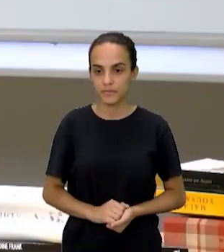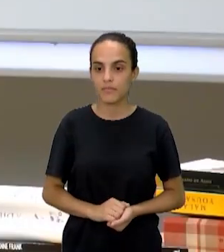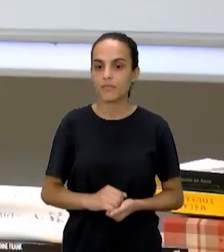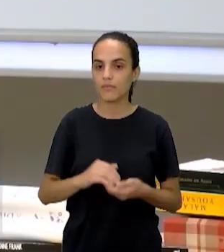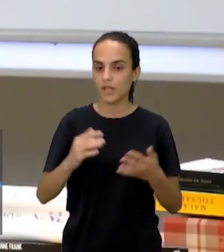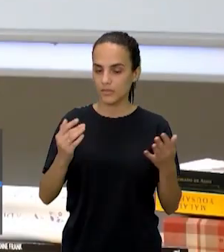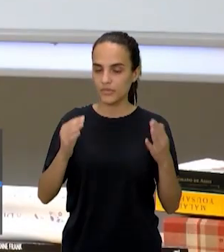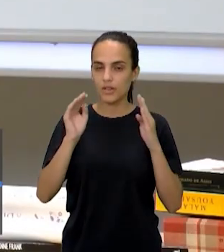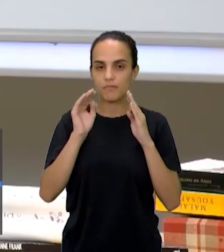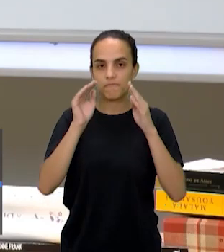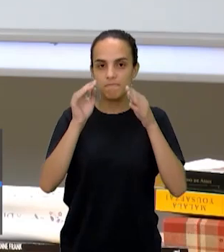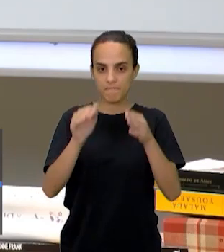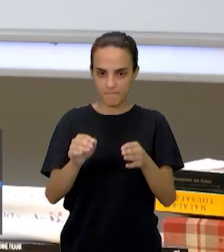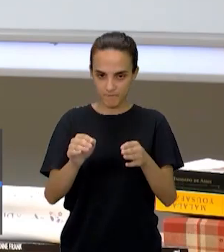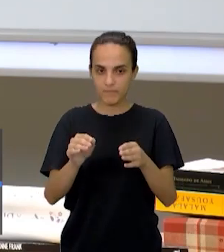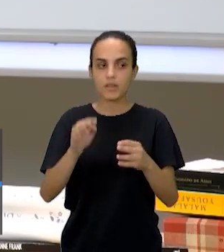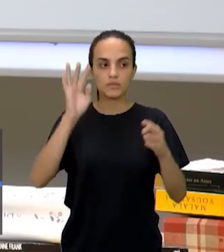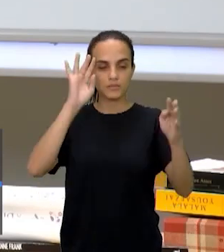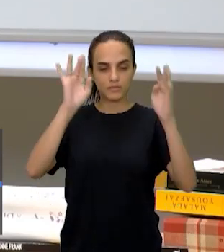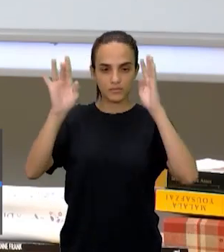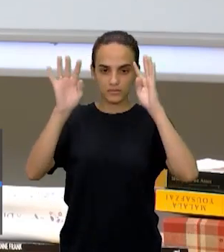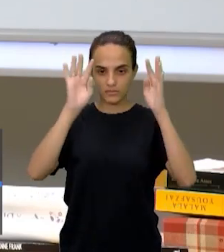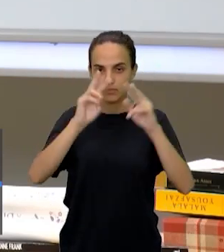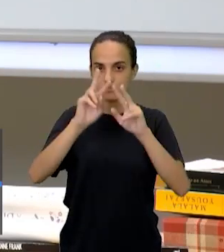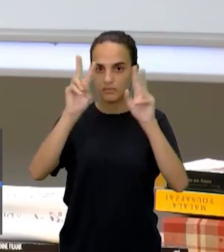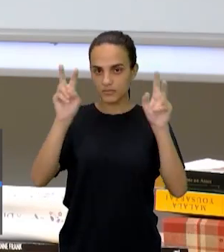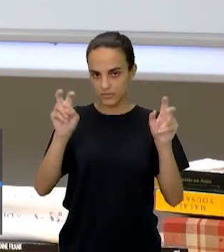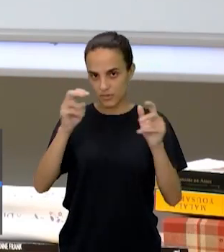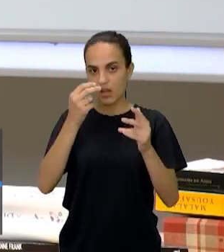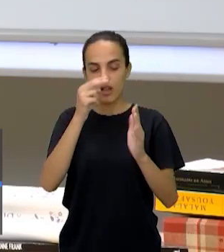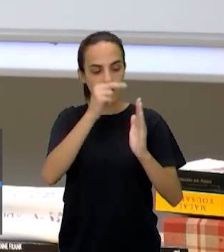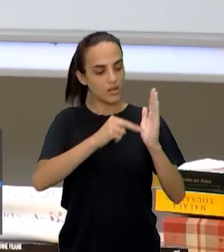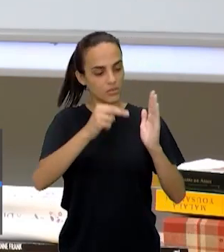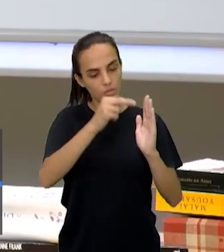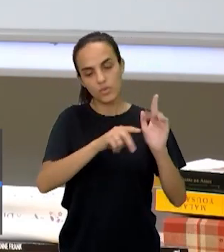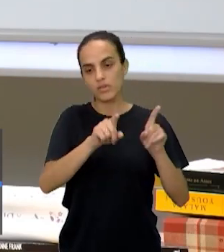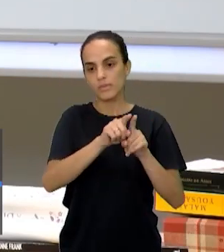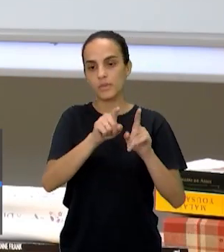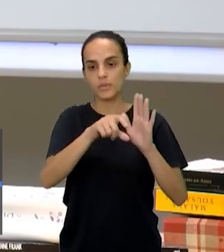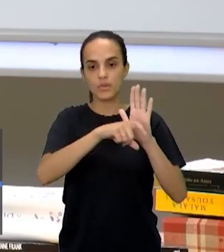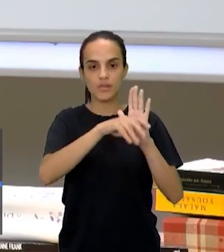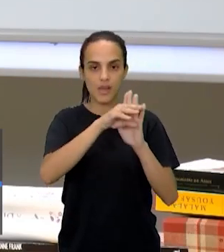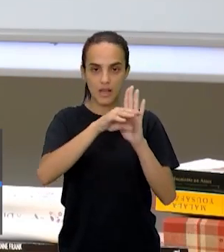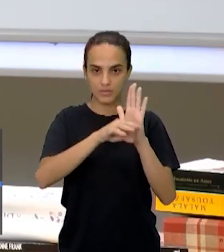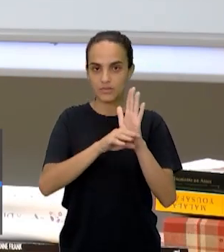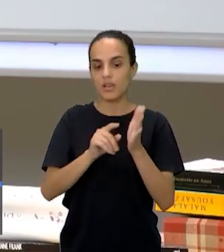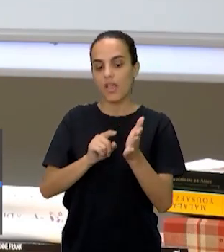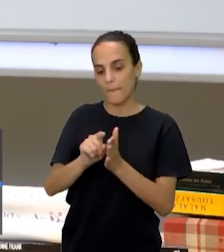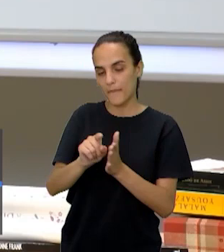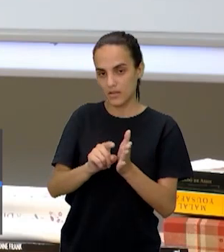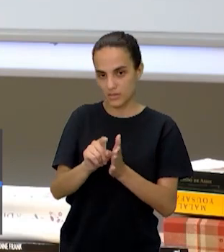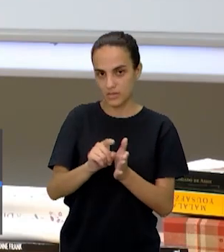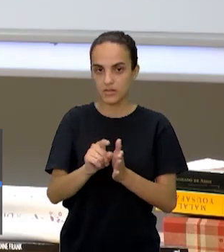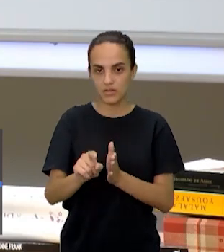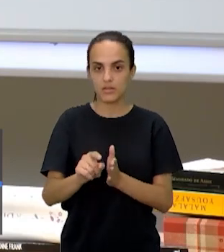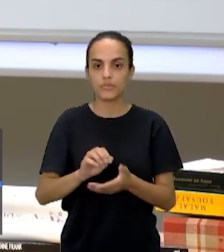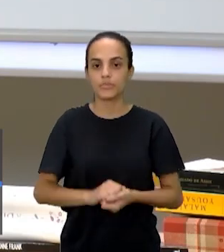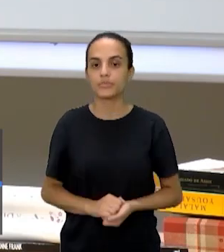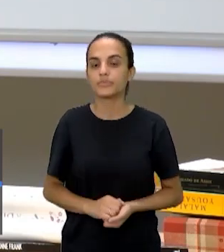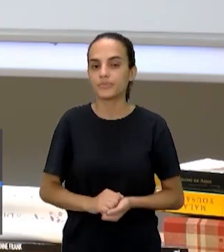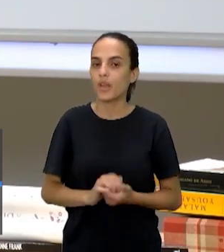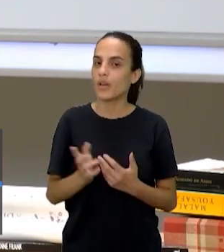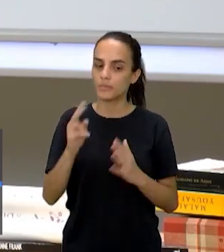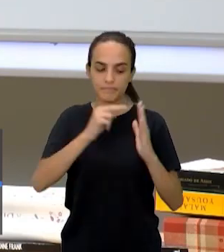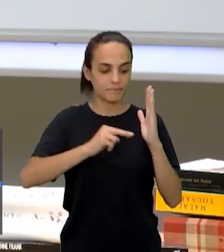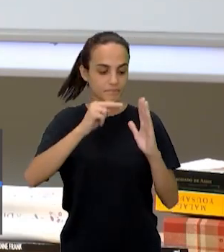dar ênfase aqui para a reflexão sobre a leitura e os dados que essa pesquisa dos retratos